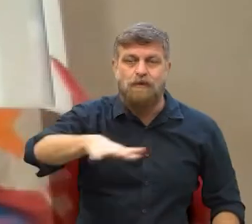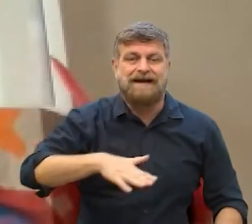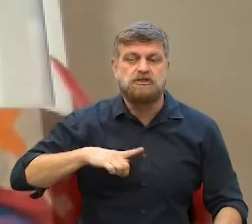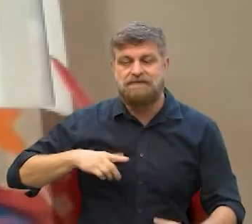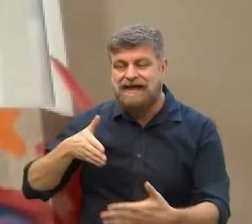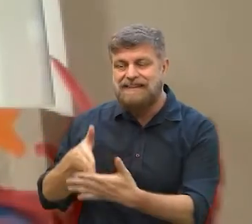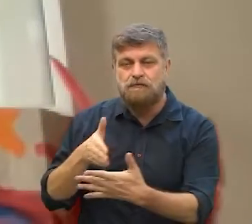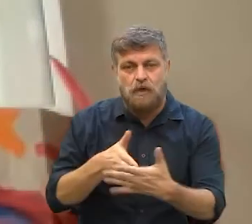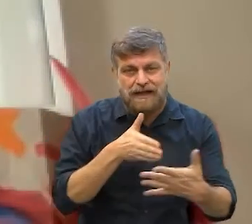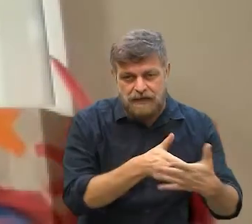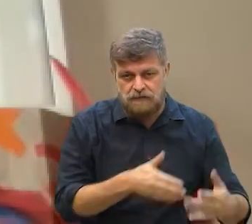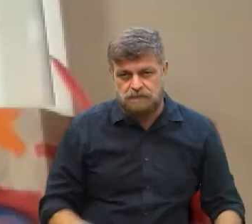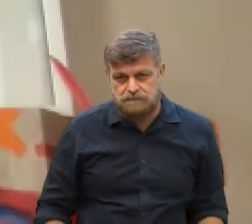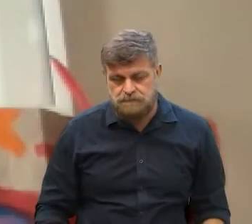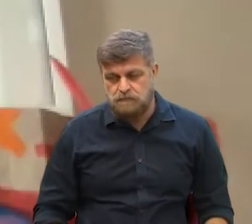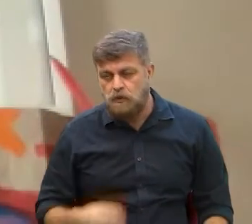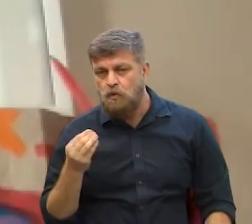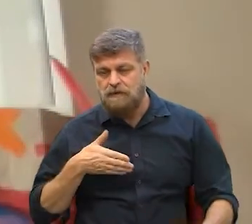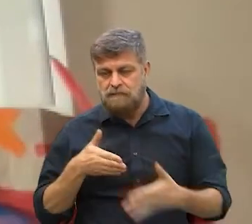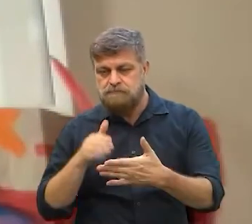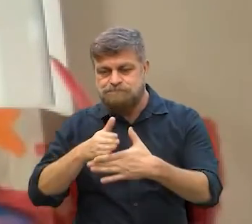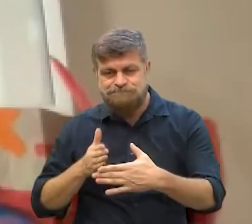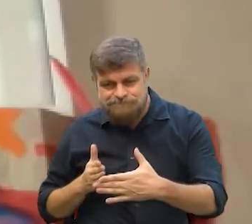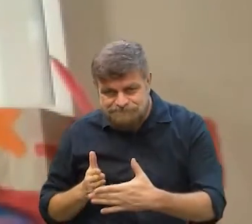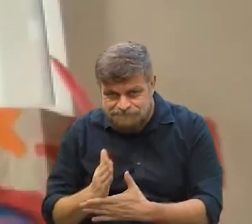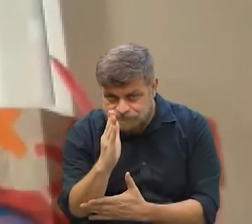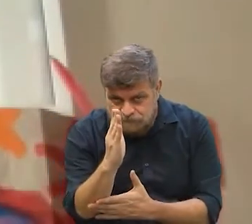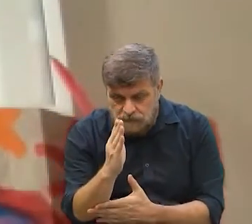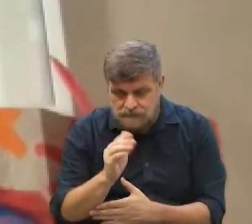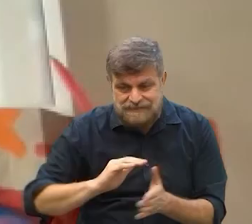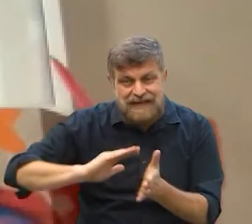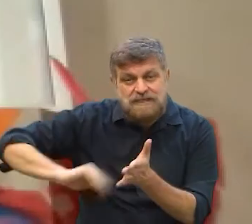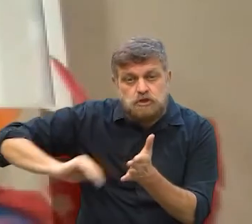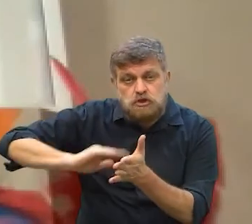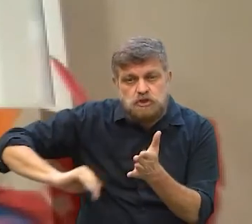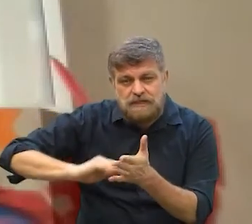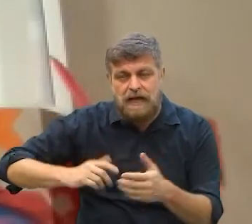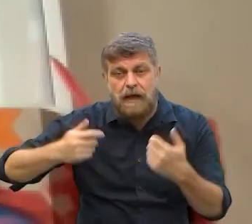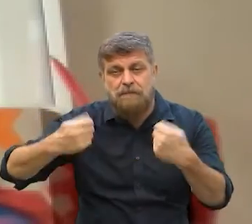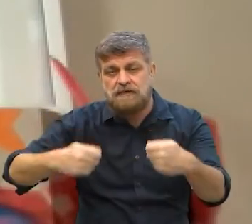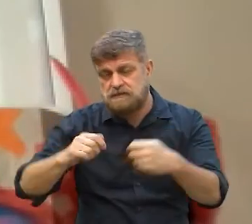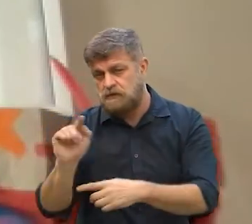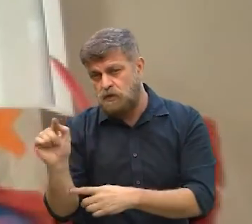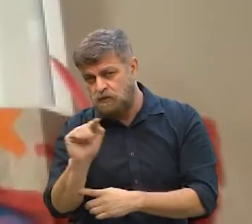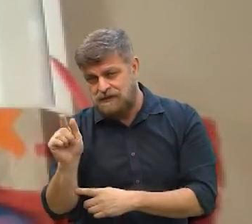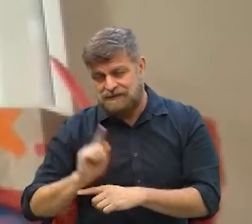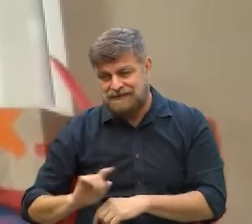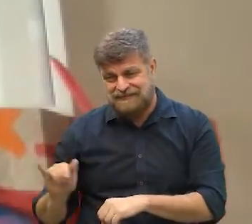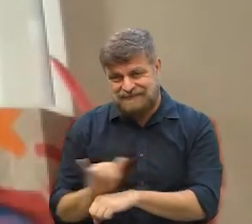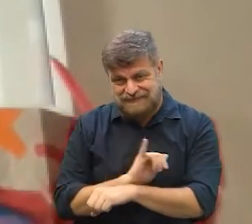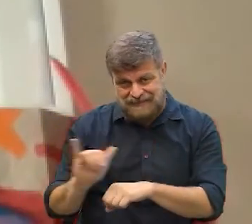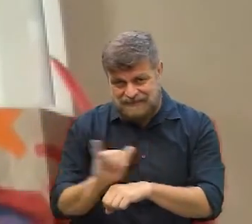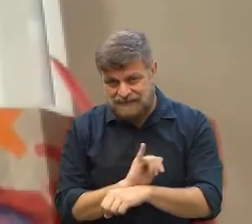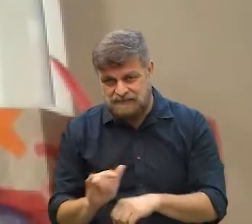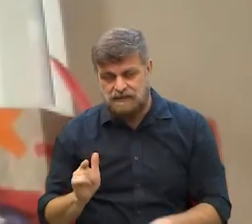bloqueio. Ora, para que esse bloqueio seja retirado, é preciso recurso.